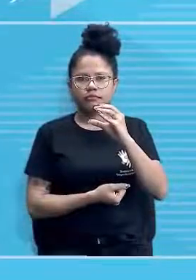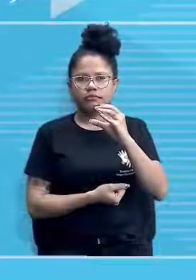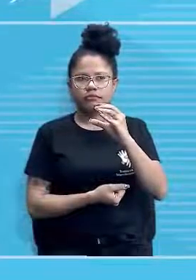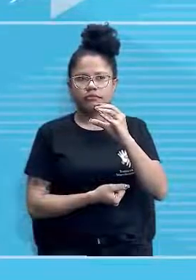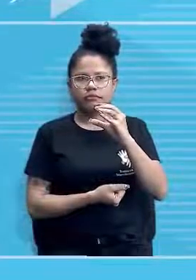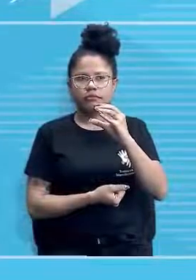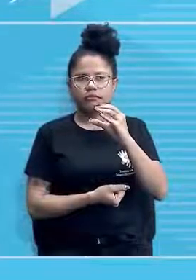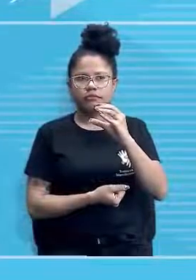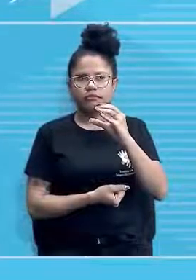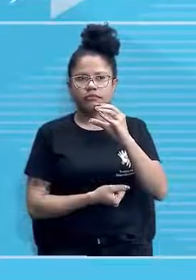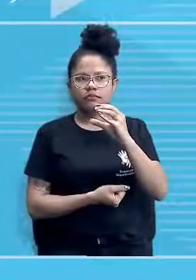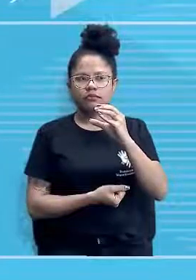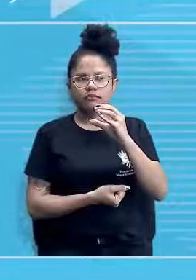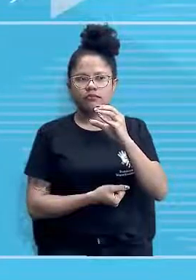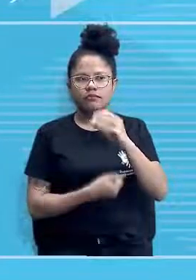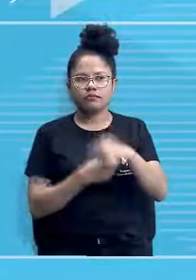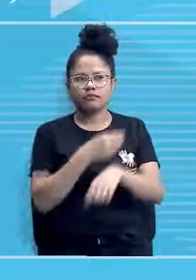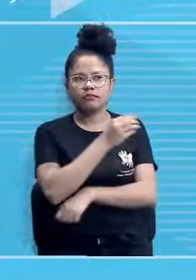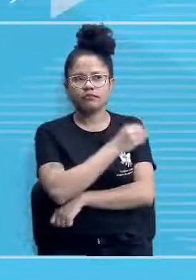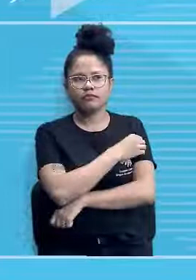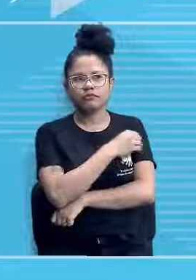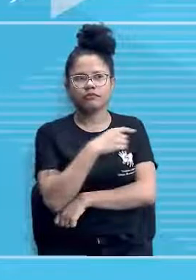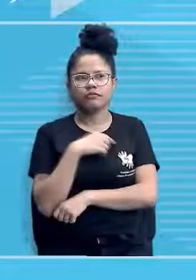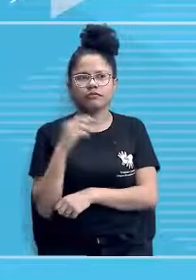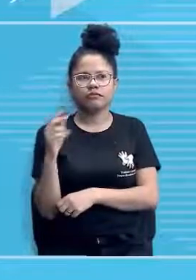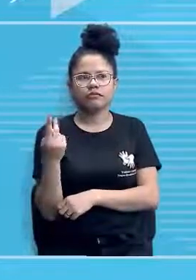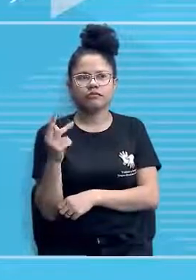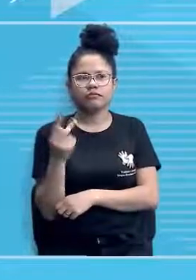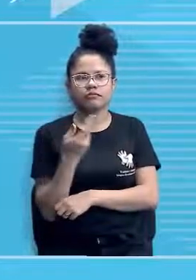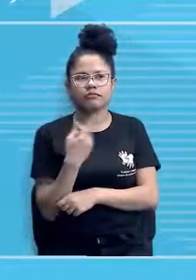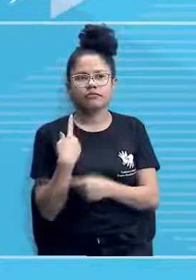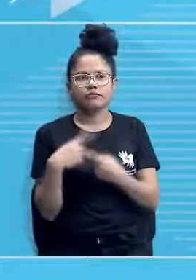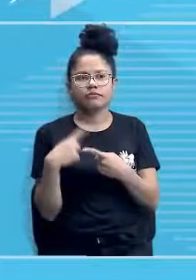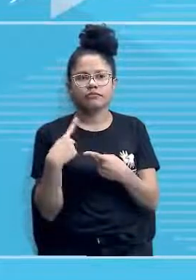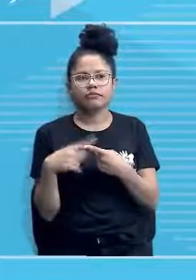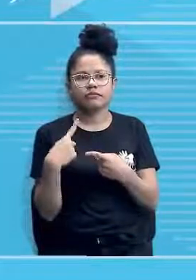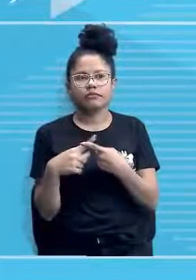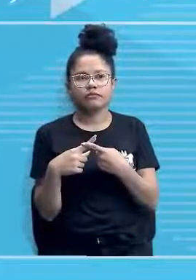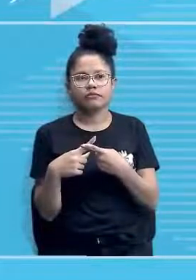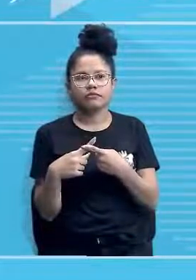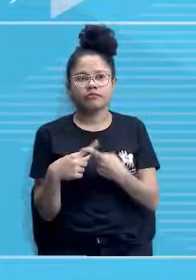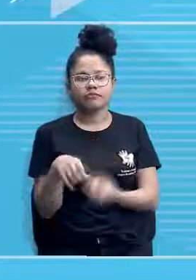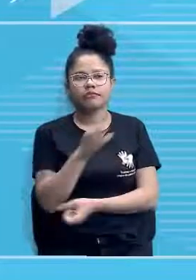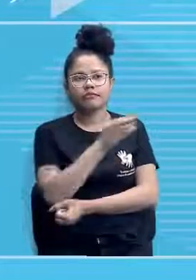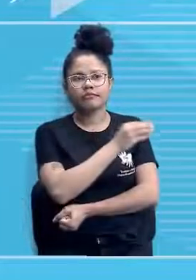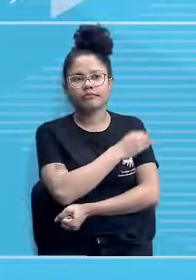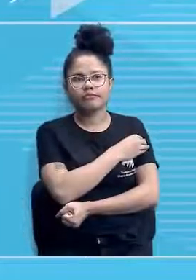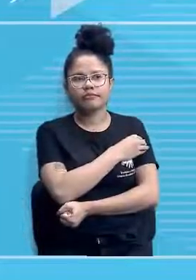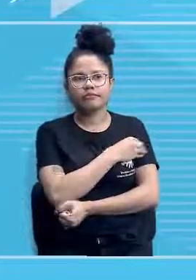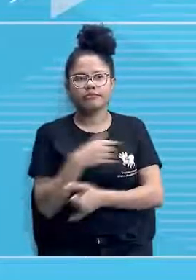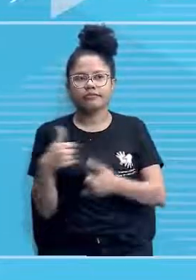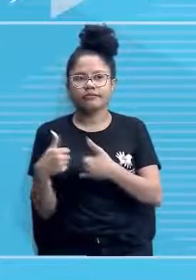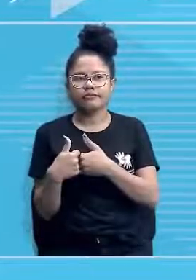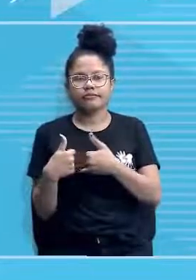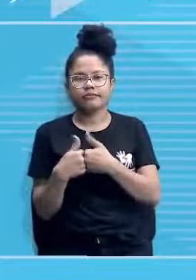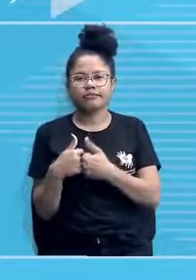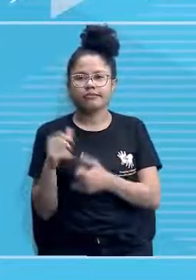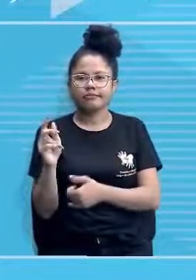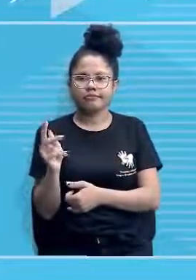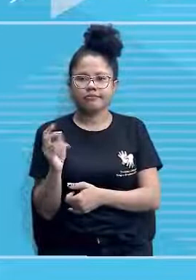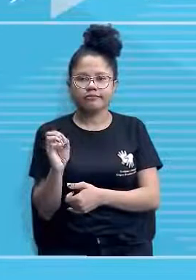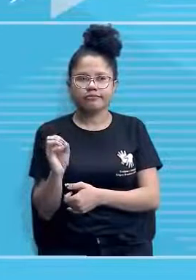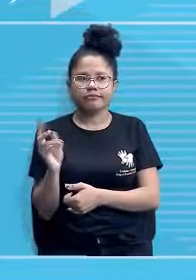forma o álcool forma ligação de hidrogênio aí ó Por que que o álcool tem um porque o álcool forma ligação de hidrogênio o